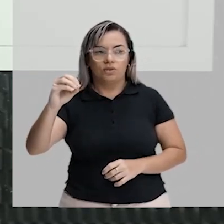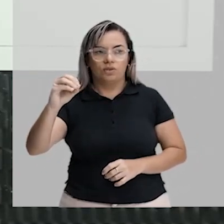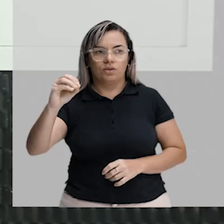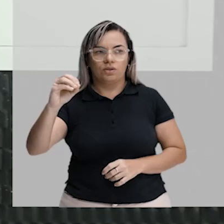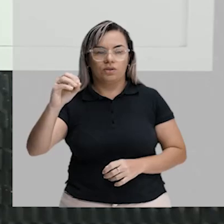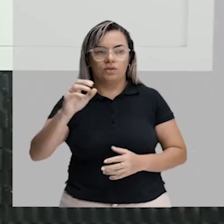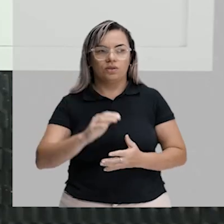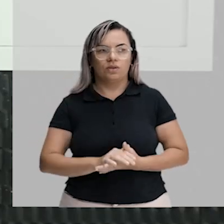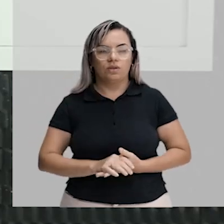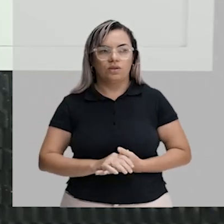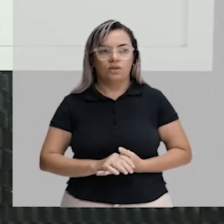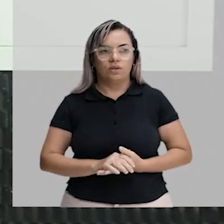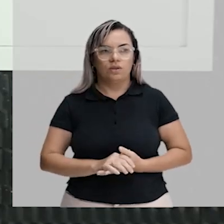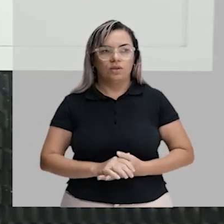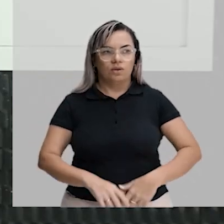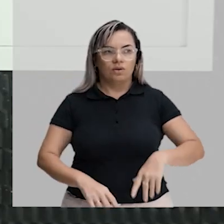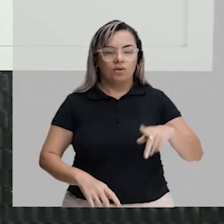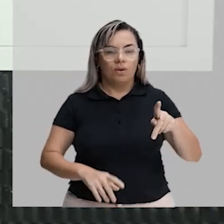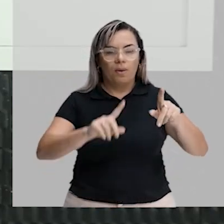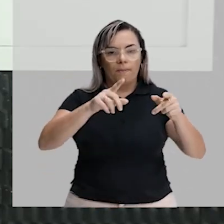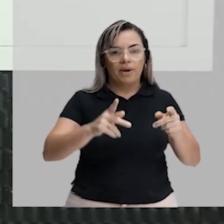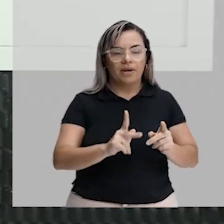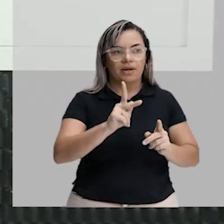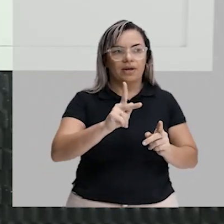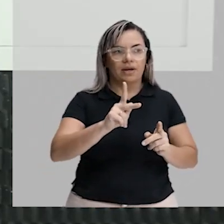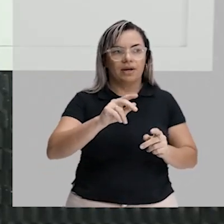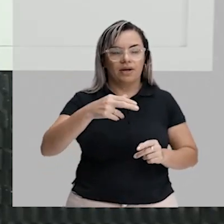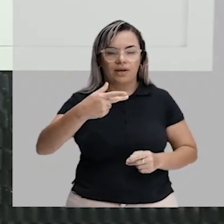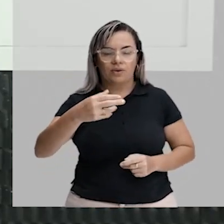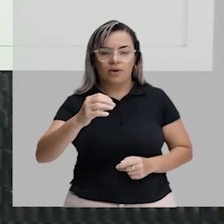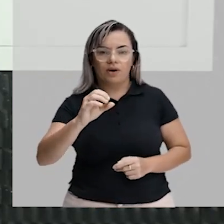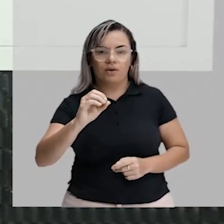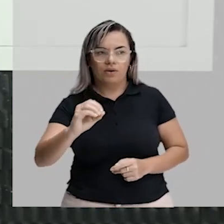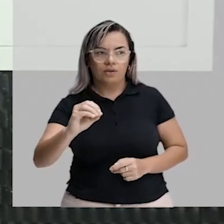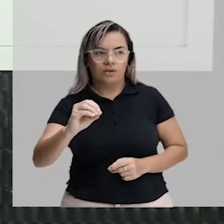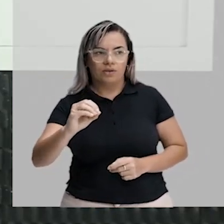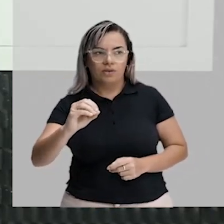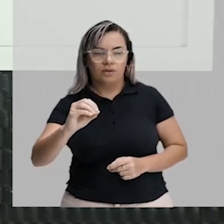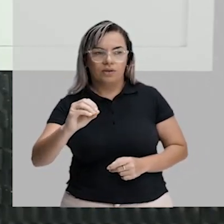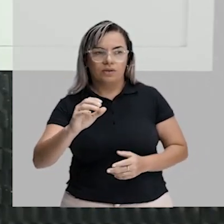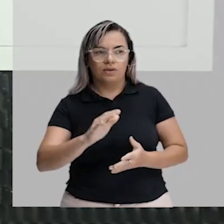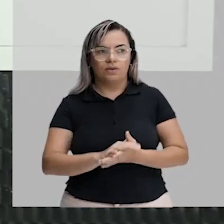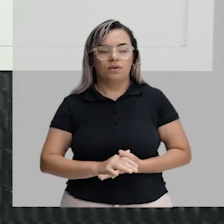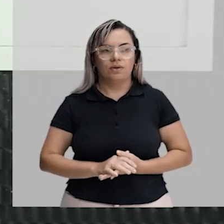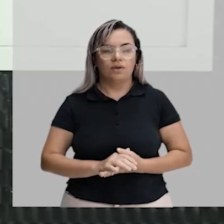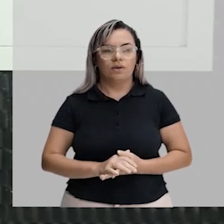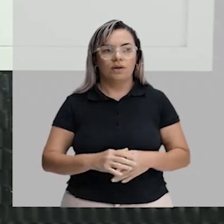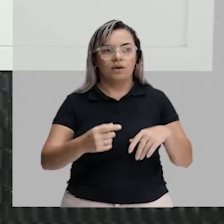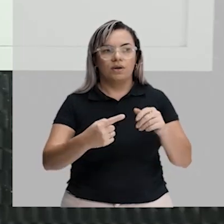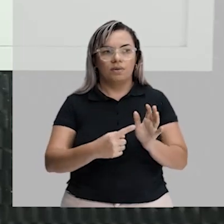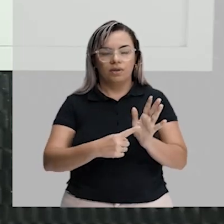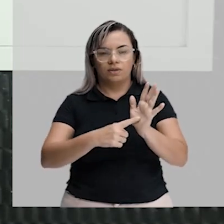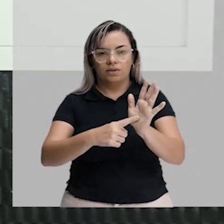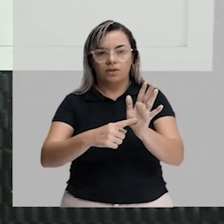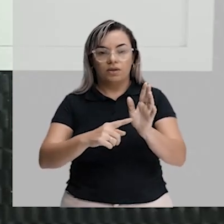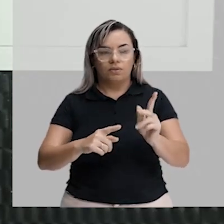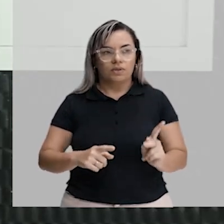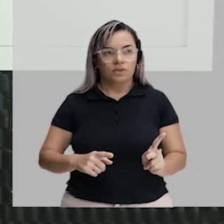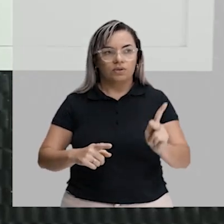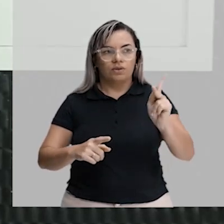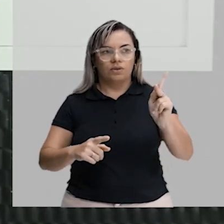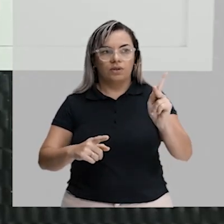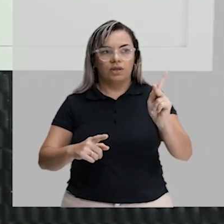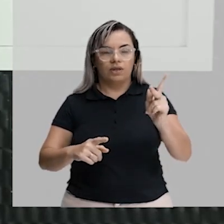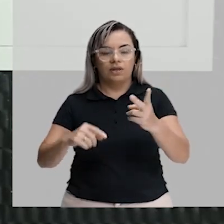o pk for igual a zero, dizemos que o k é raiz do polinômio. Tá? Entenderam?